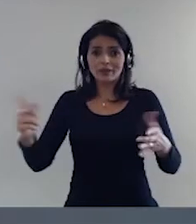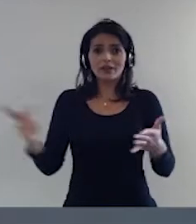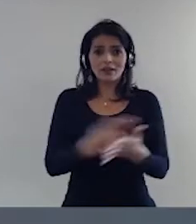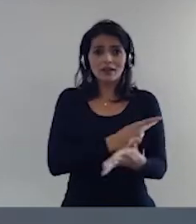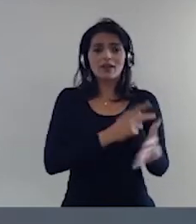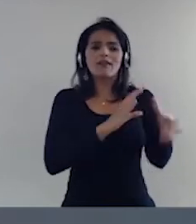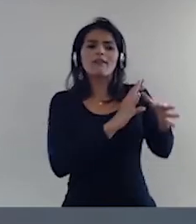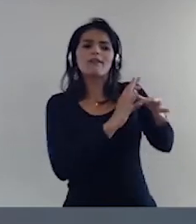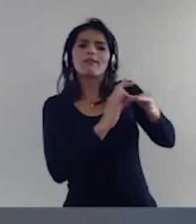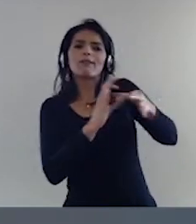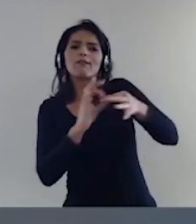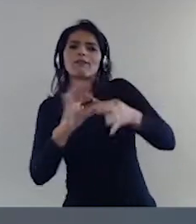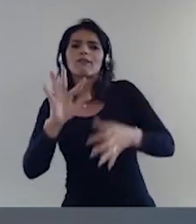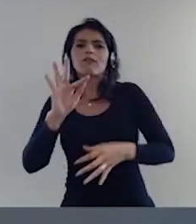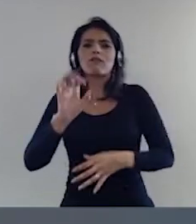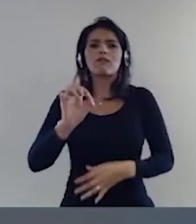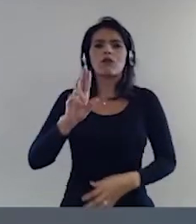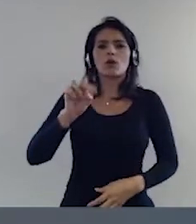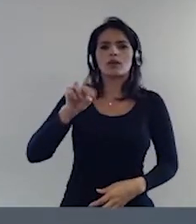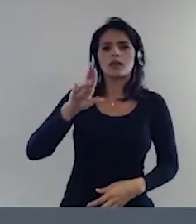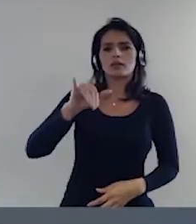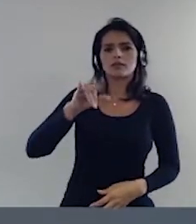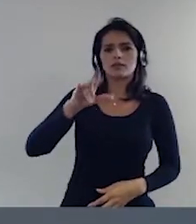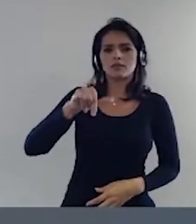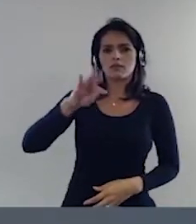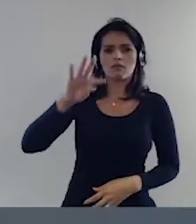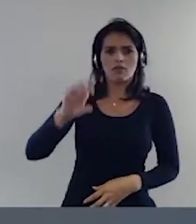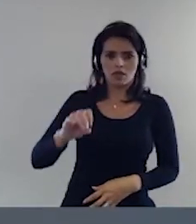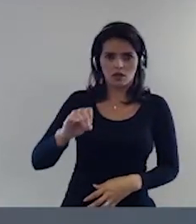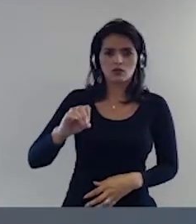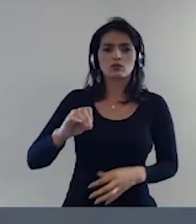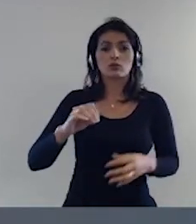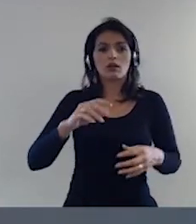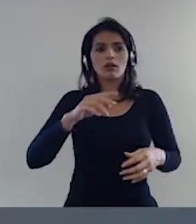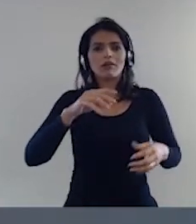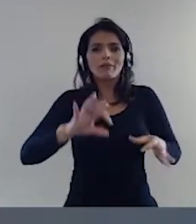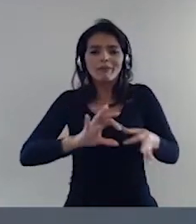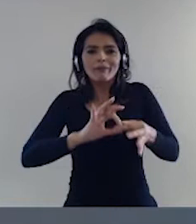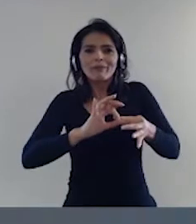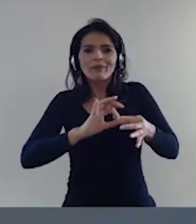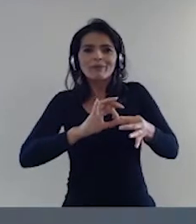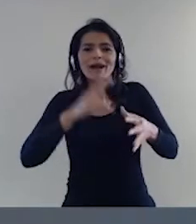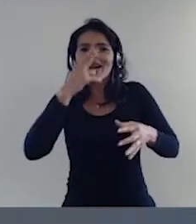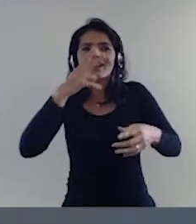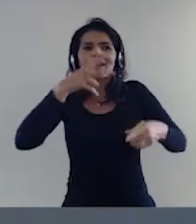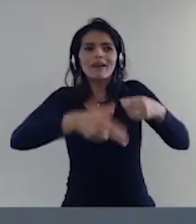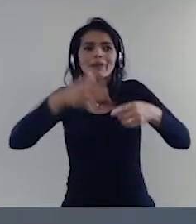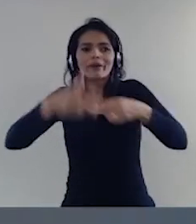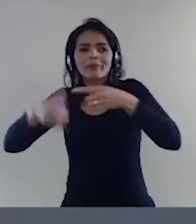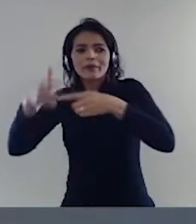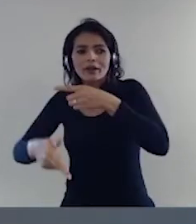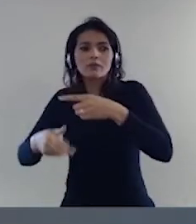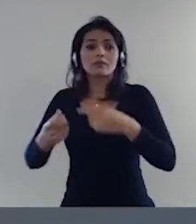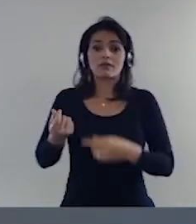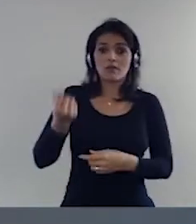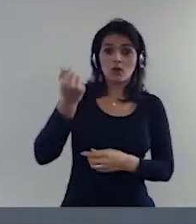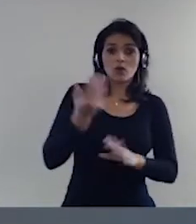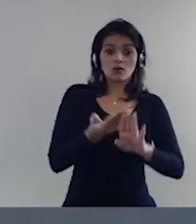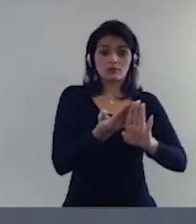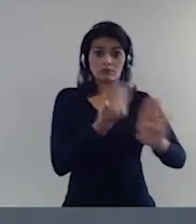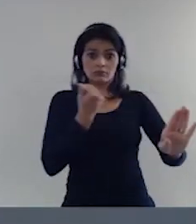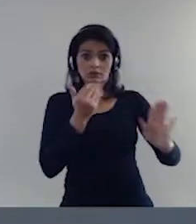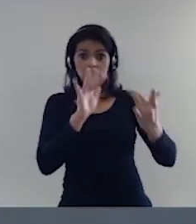de fornecimento, etc. Não só traz novos fatos, mas traz novos valores, novos hábitos sociais, o distanciamento